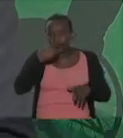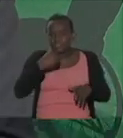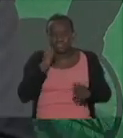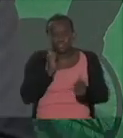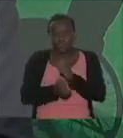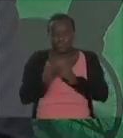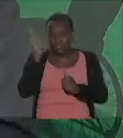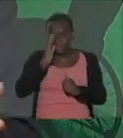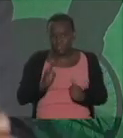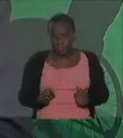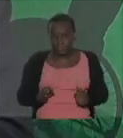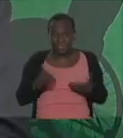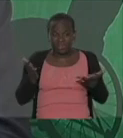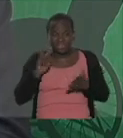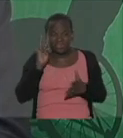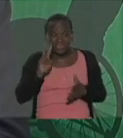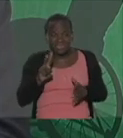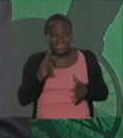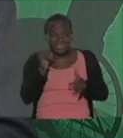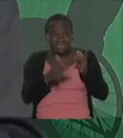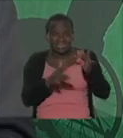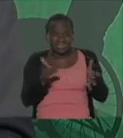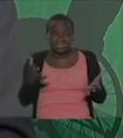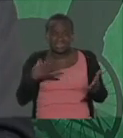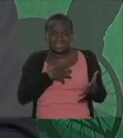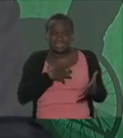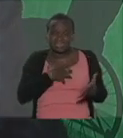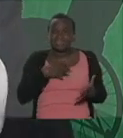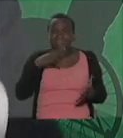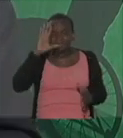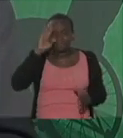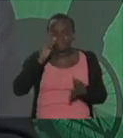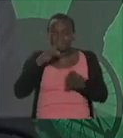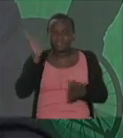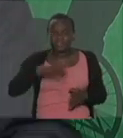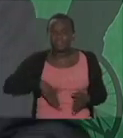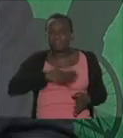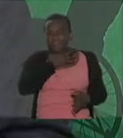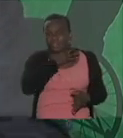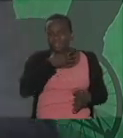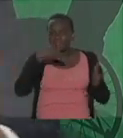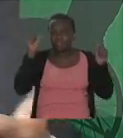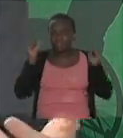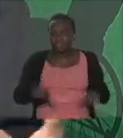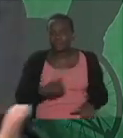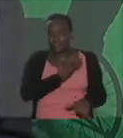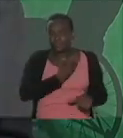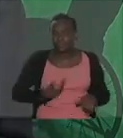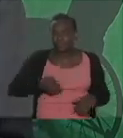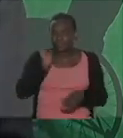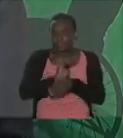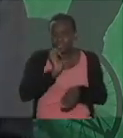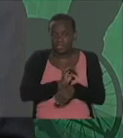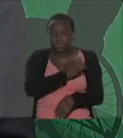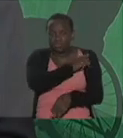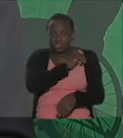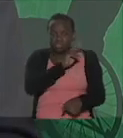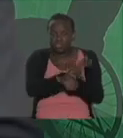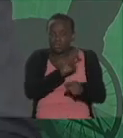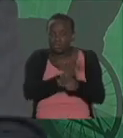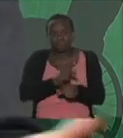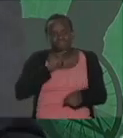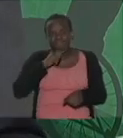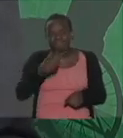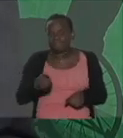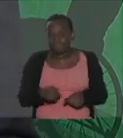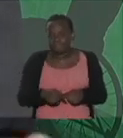lindas do esporte brasileiro vê o Maracanã nesse estádio representa a falência do da capacidade do Estado do Rio de Janeiro de tomar